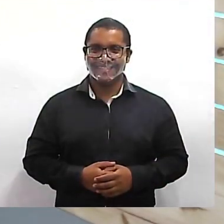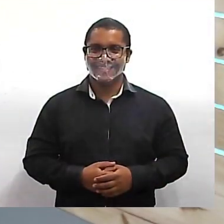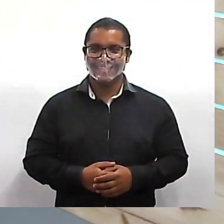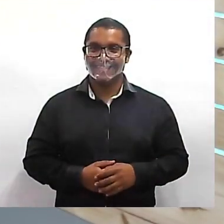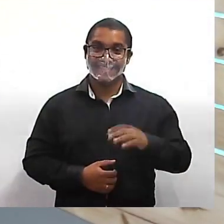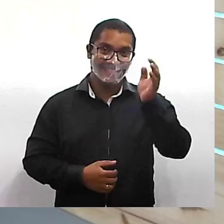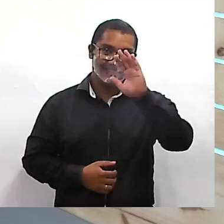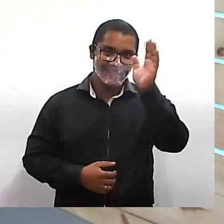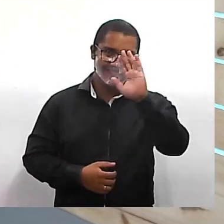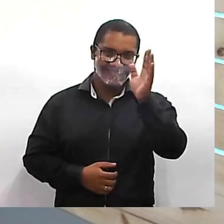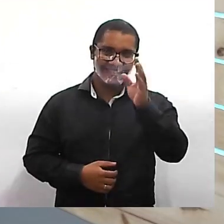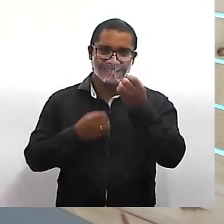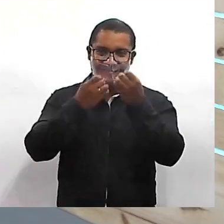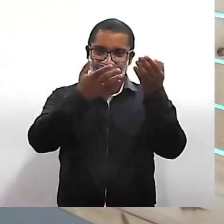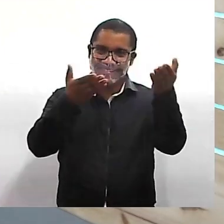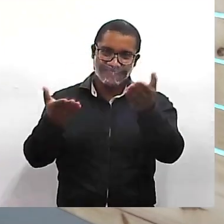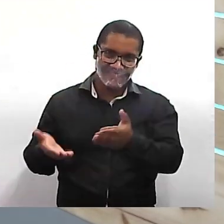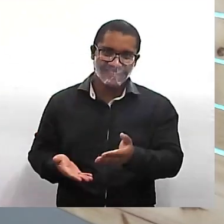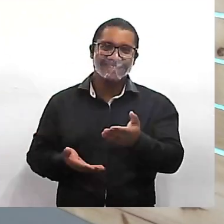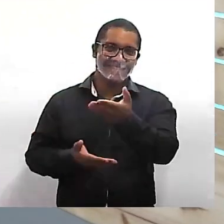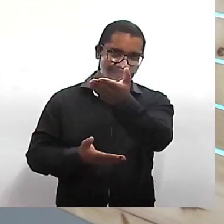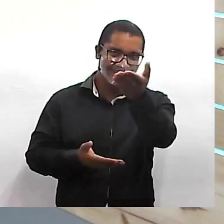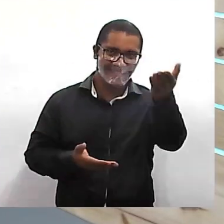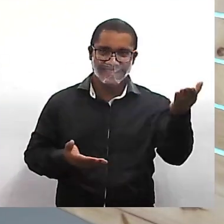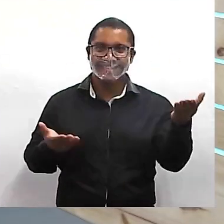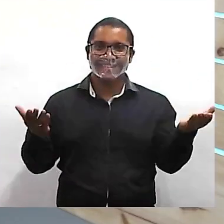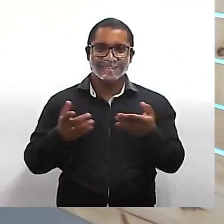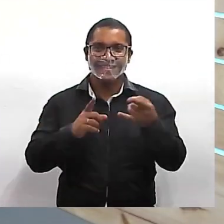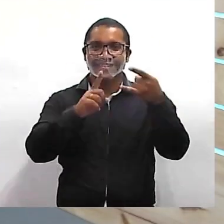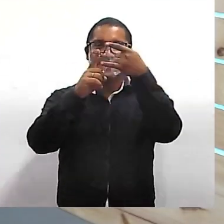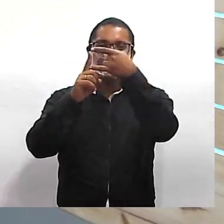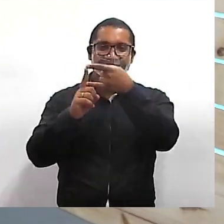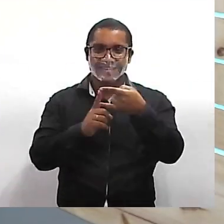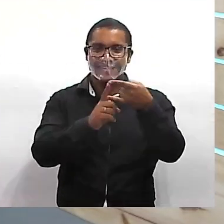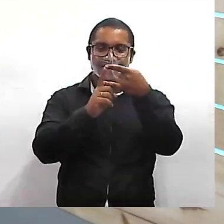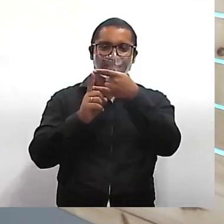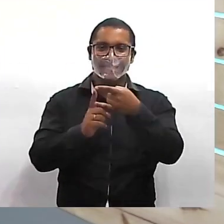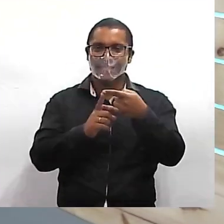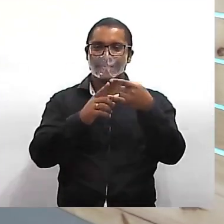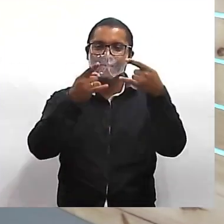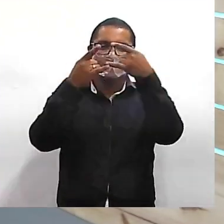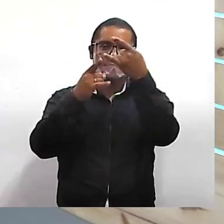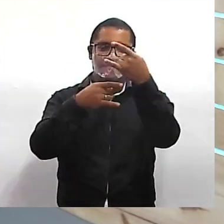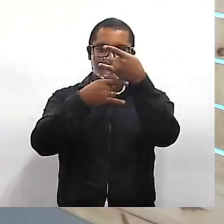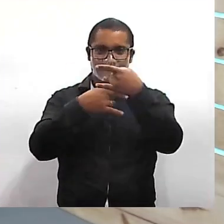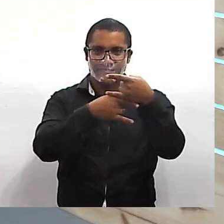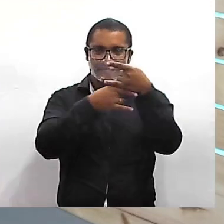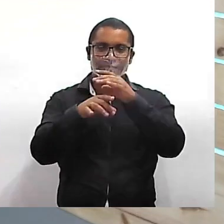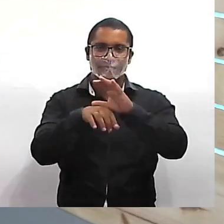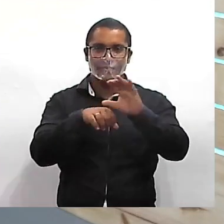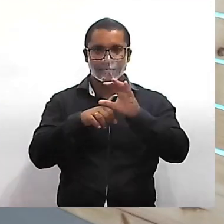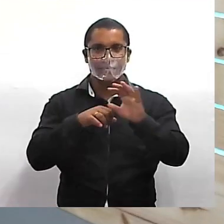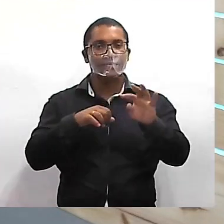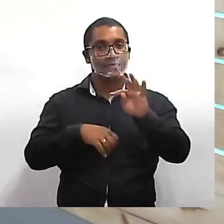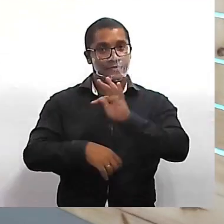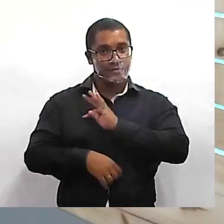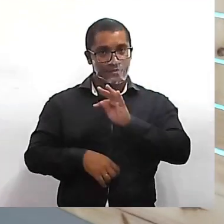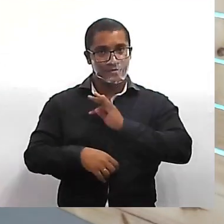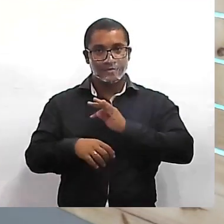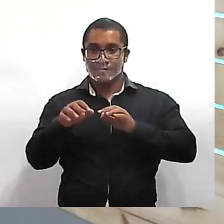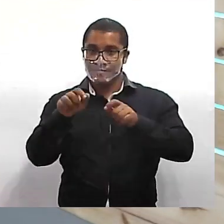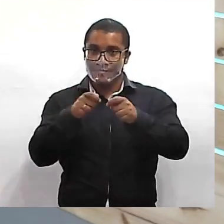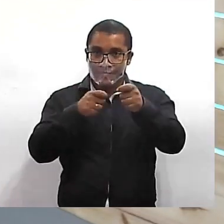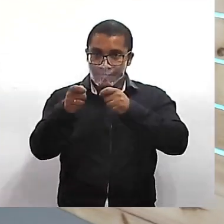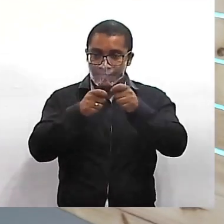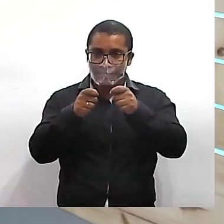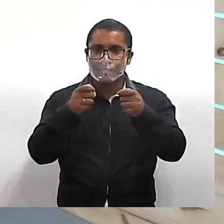Olá, pessoal, sejam bem-vindos e bem-vindas à live do curso técnico em administração. Hoje nós vamos bater um papo sobre